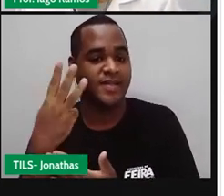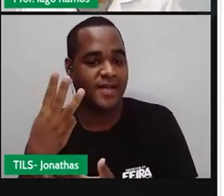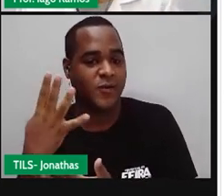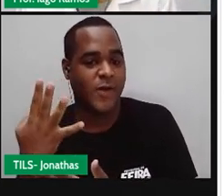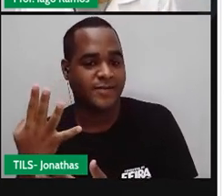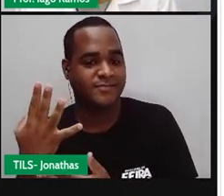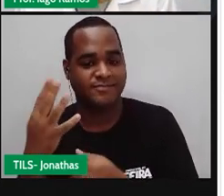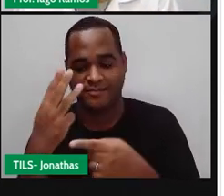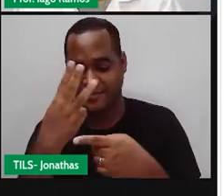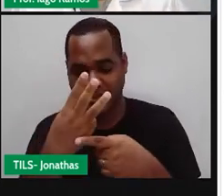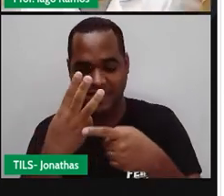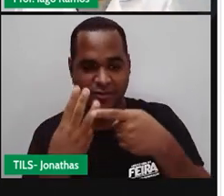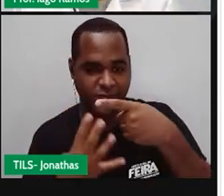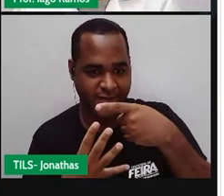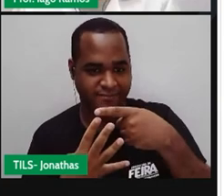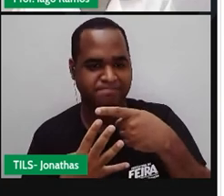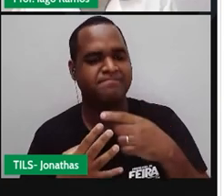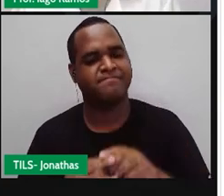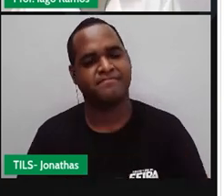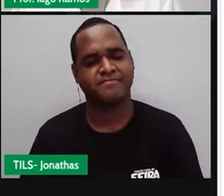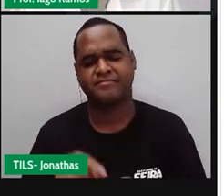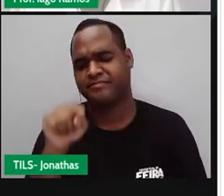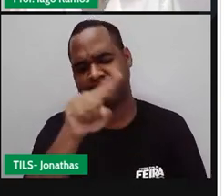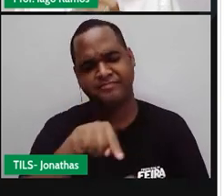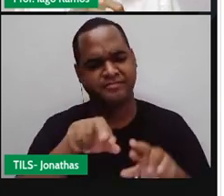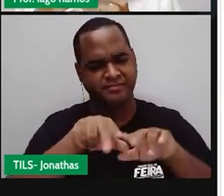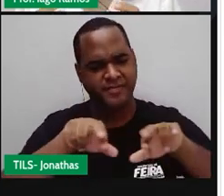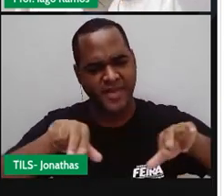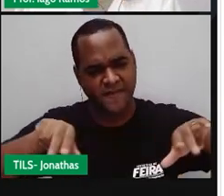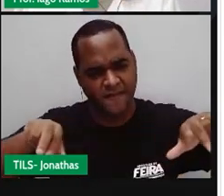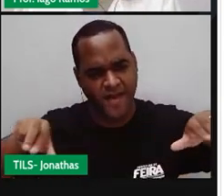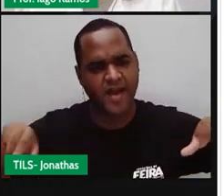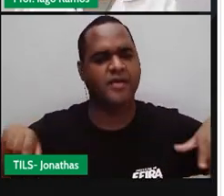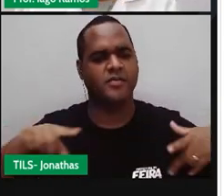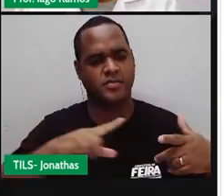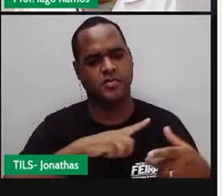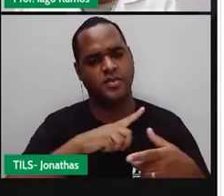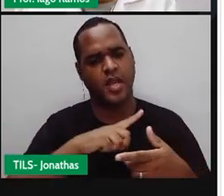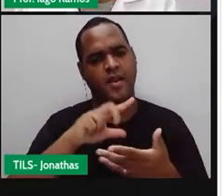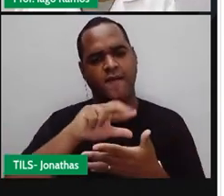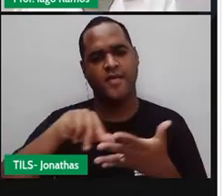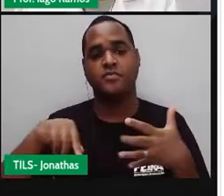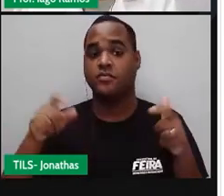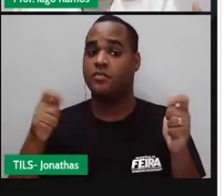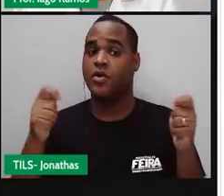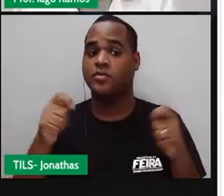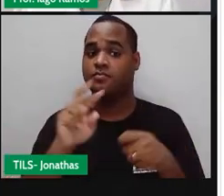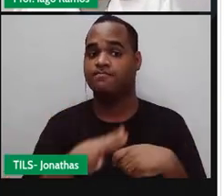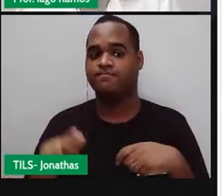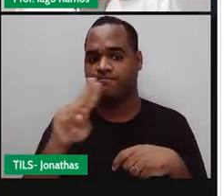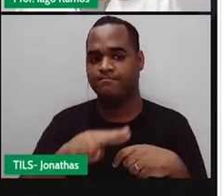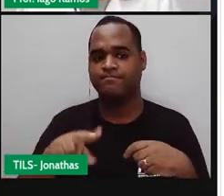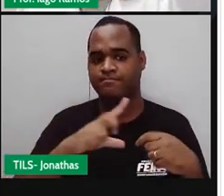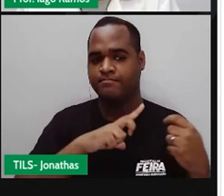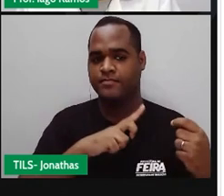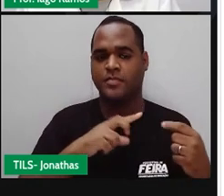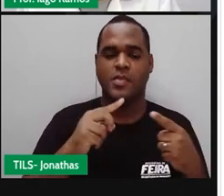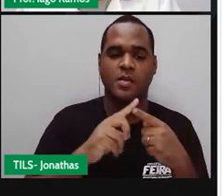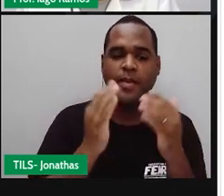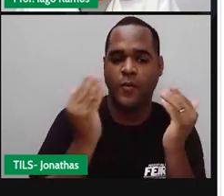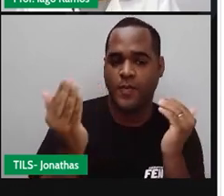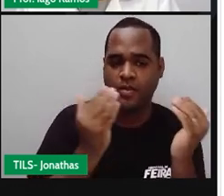quartos Tá bom enfim existem aí uma infinidade de situações que a gente pode estar